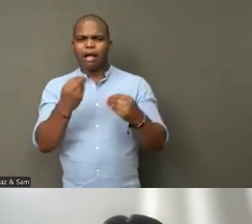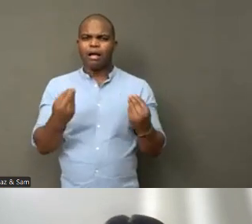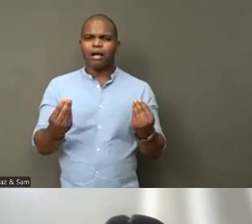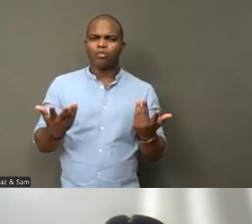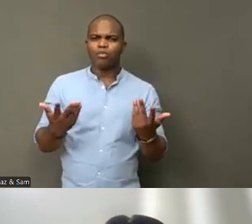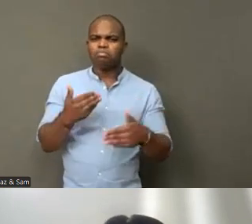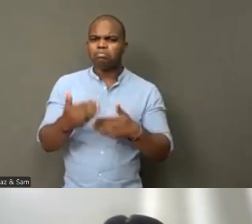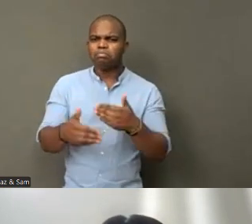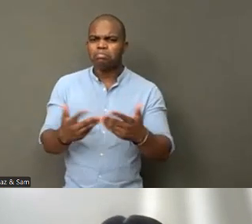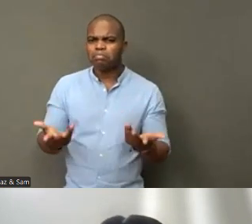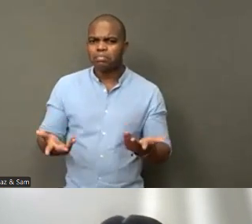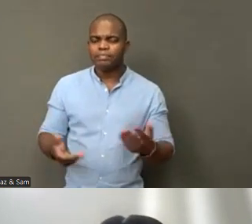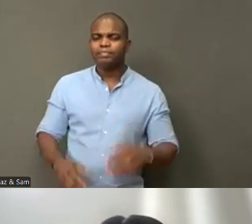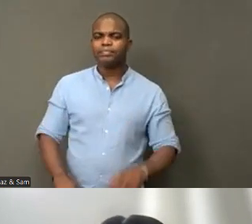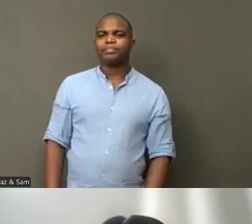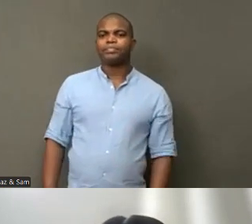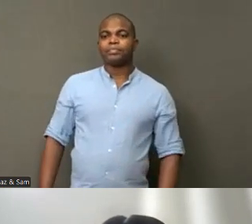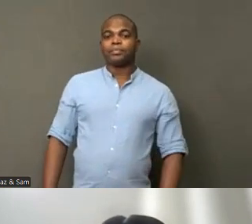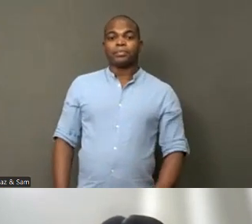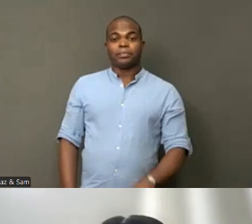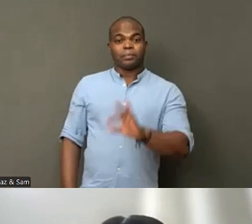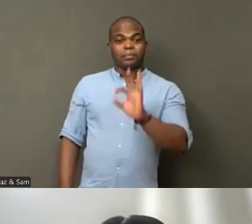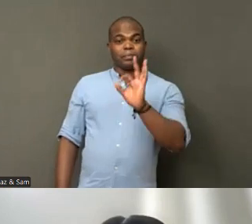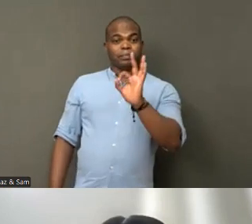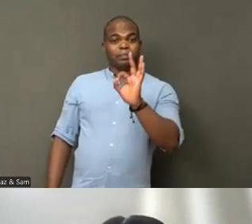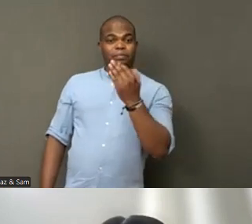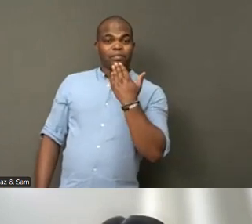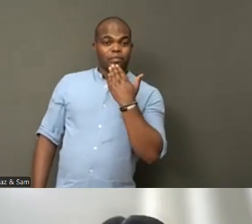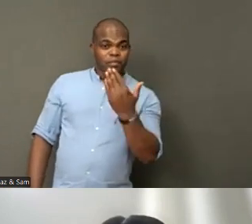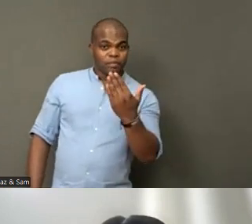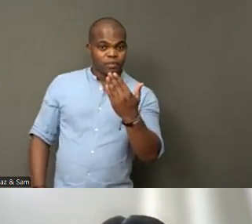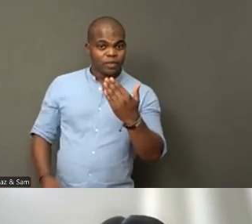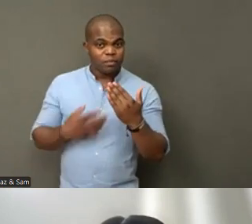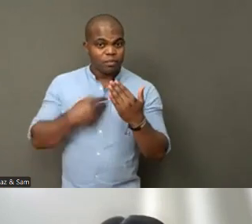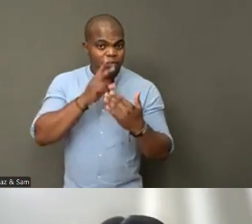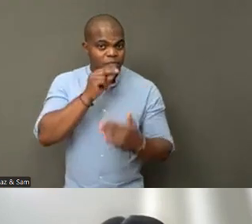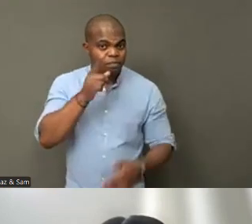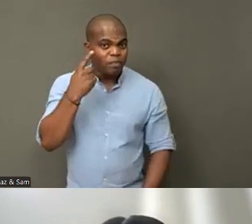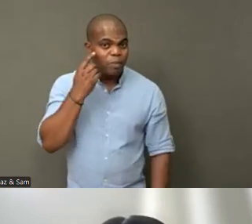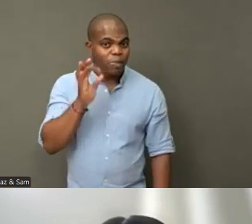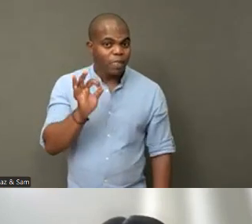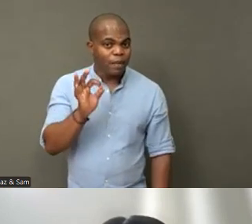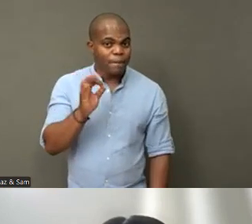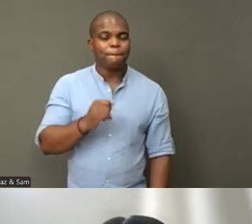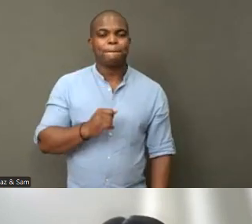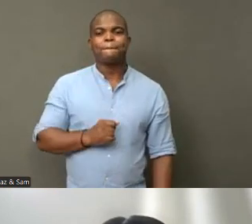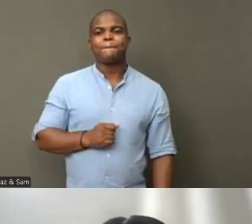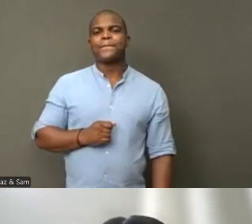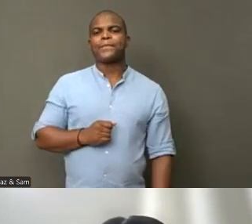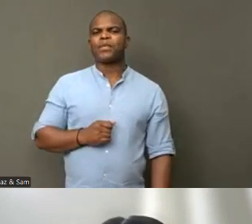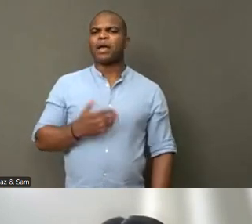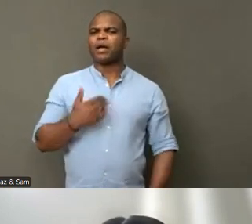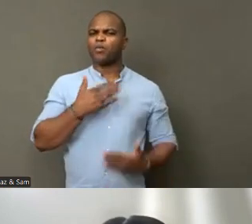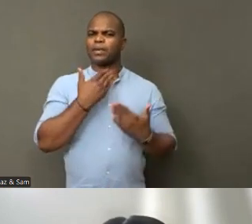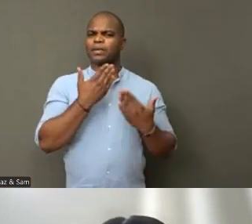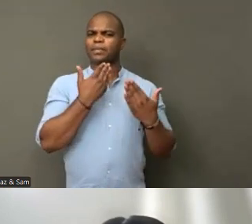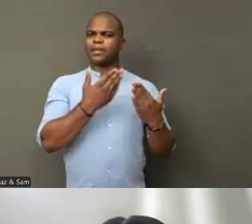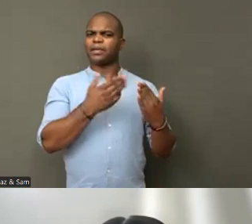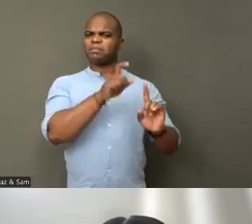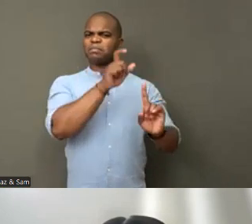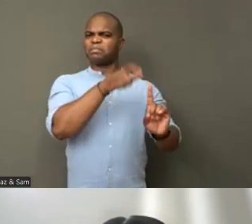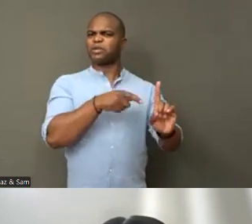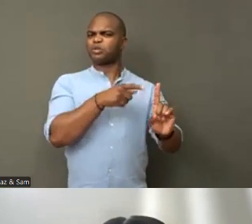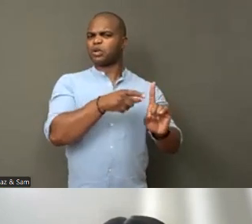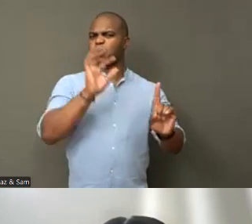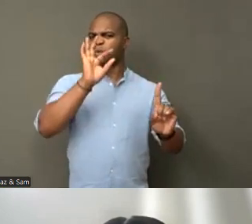Então, muito obrigado, espero que possam me escutar bem. Eu agradeço à pessoa que fez essa pergunta e, na realidade, eu concordo